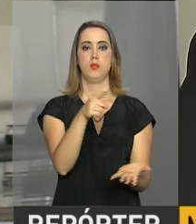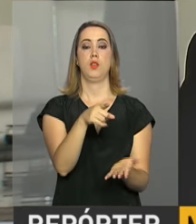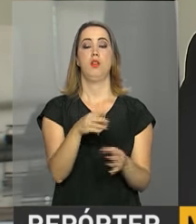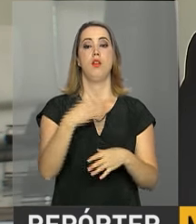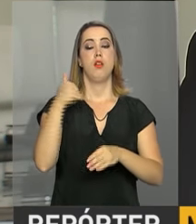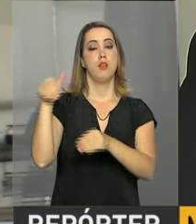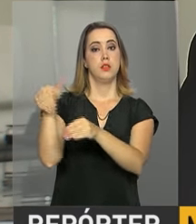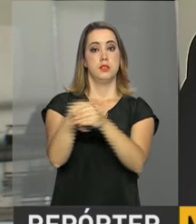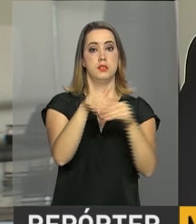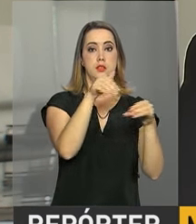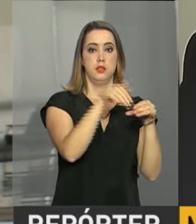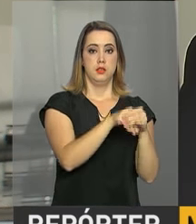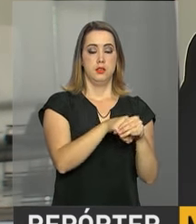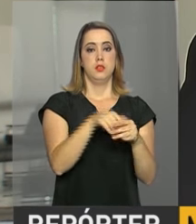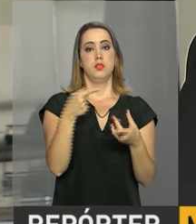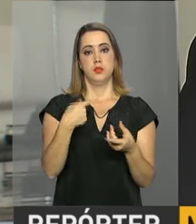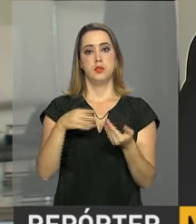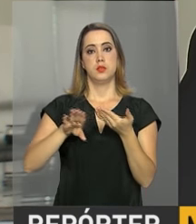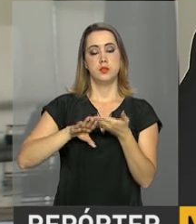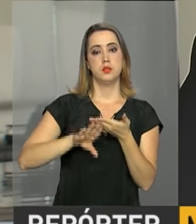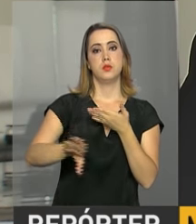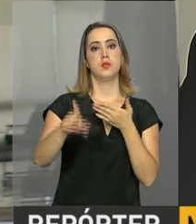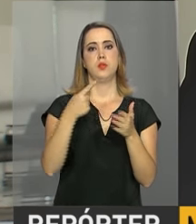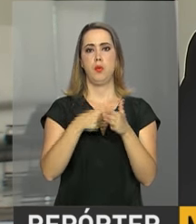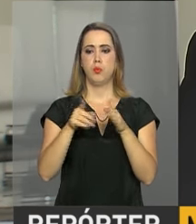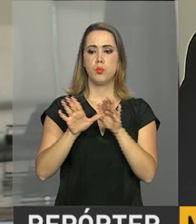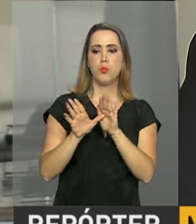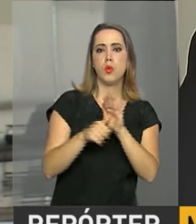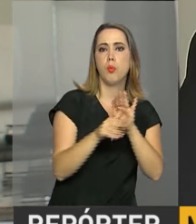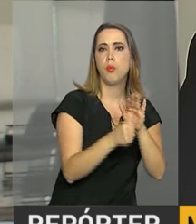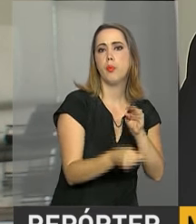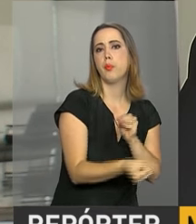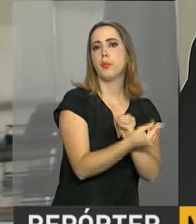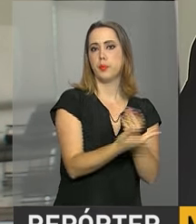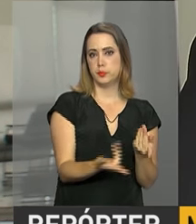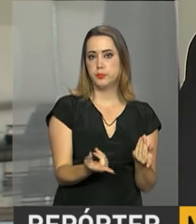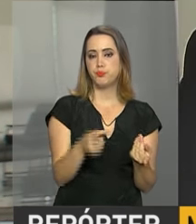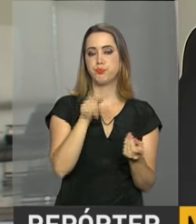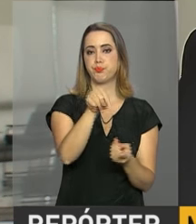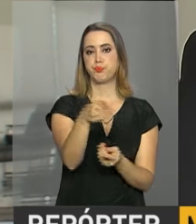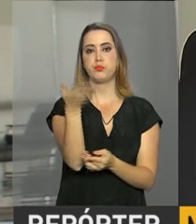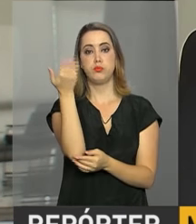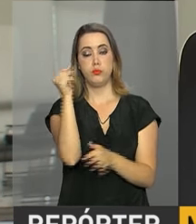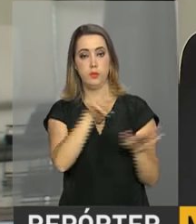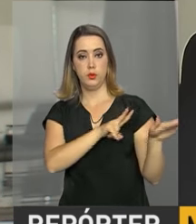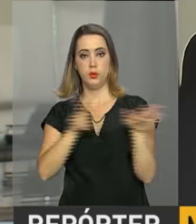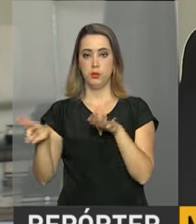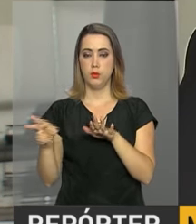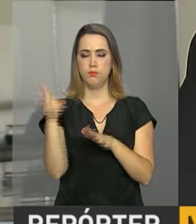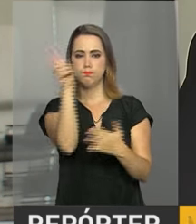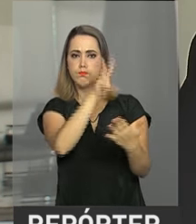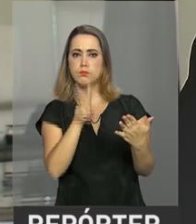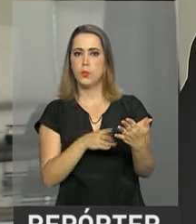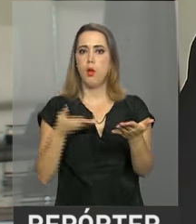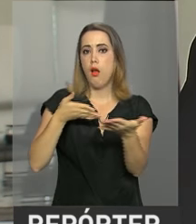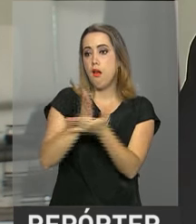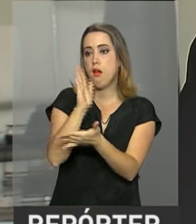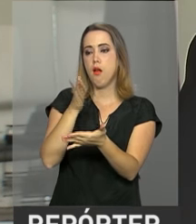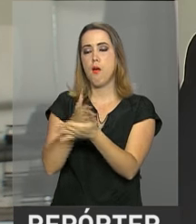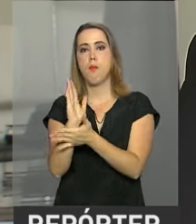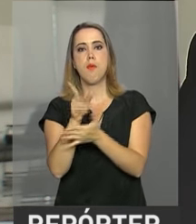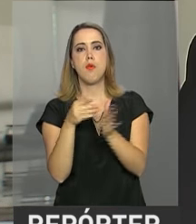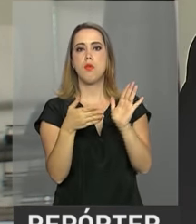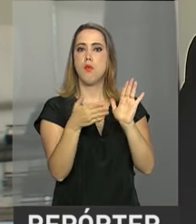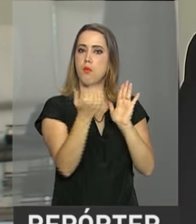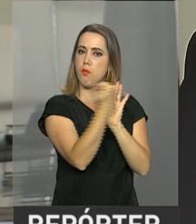em tramitação na Câmara dos Deputados. Na semana passada, a comissão especial que analisa a matéria aprovou um parecer